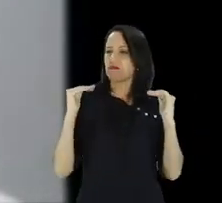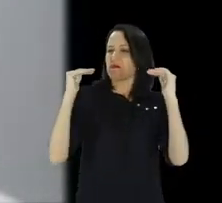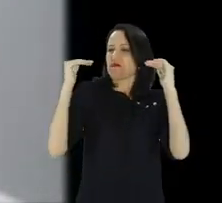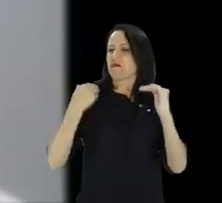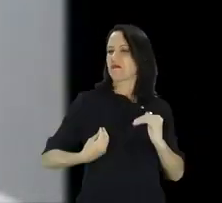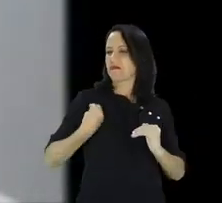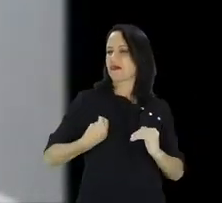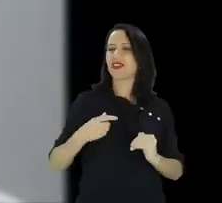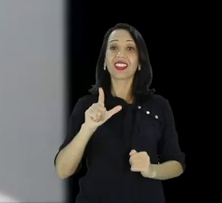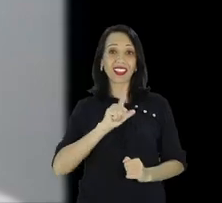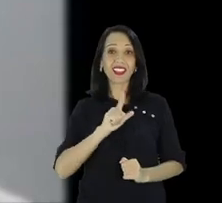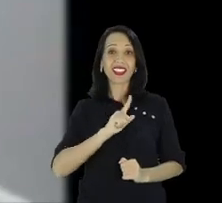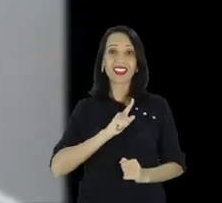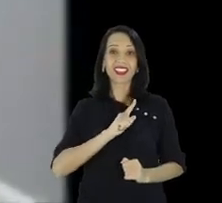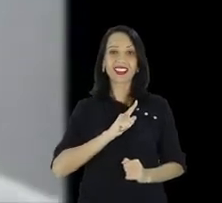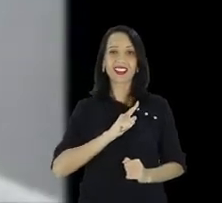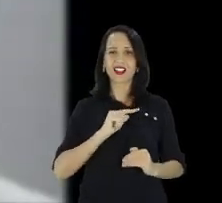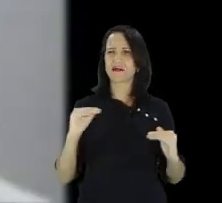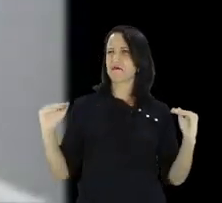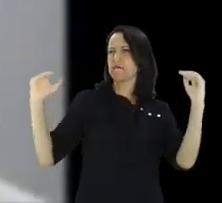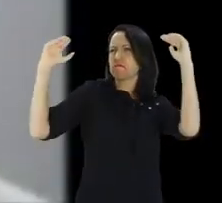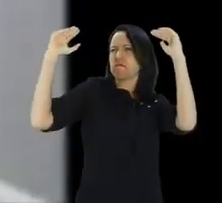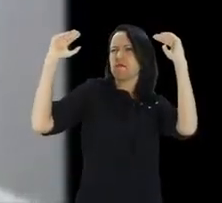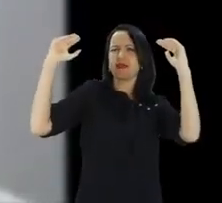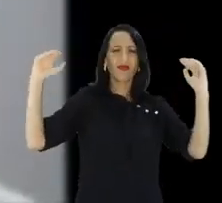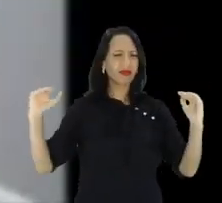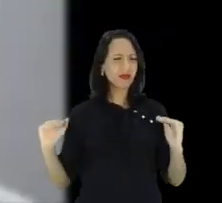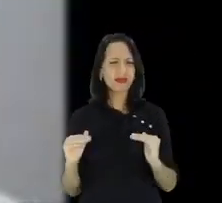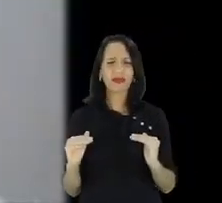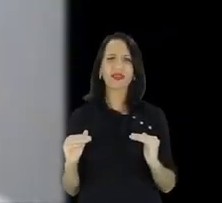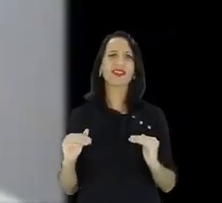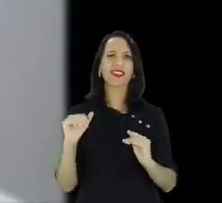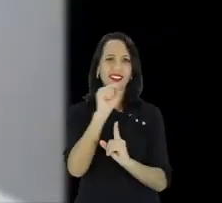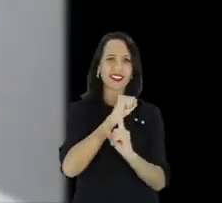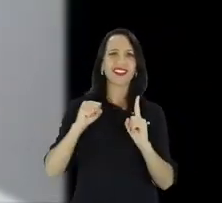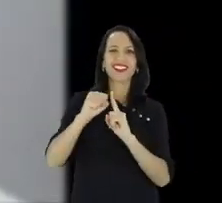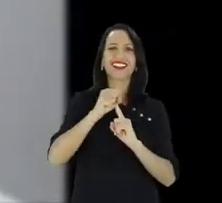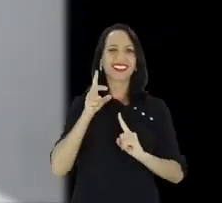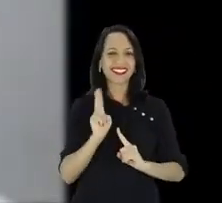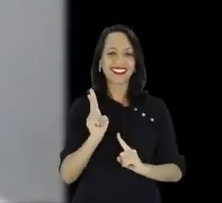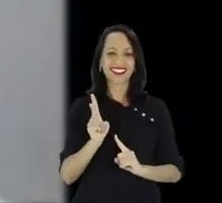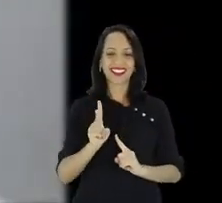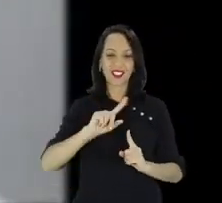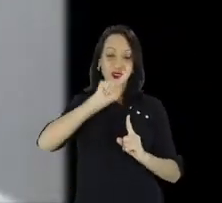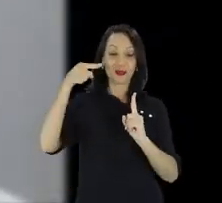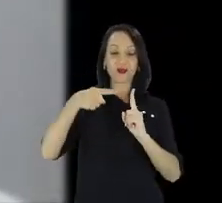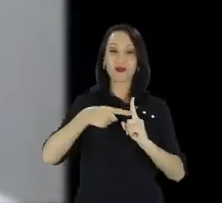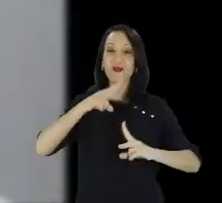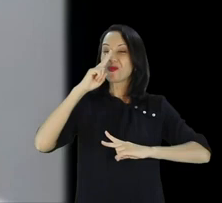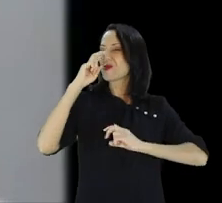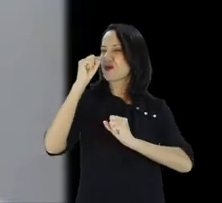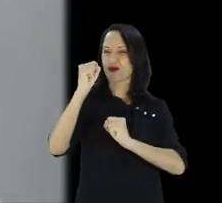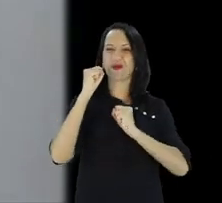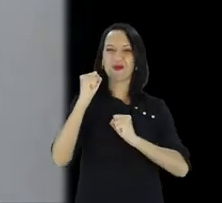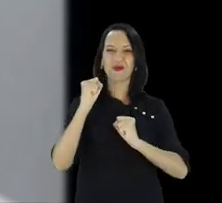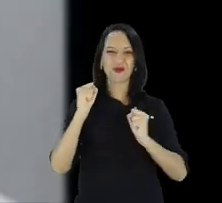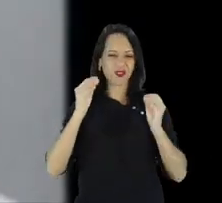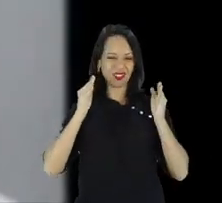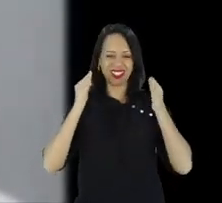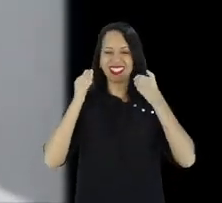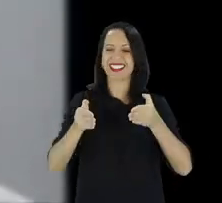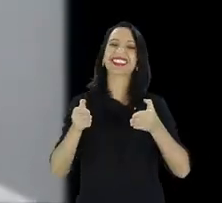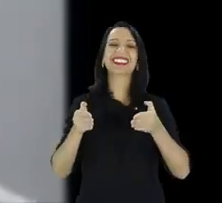tenha na vida altíssimo mais baixo social tenha sempre com um alerta muita força muita